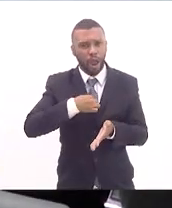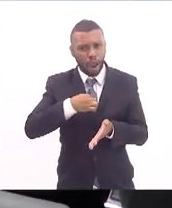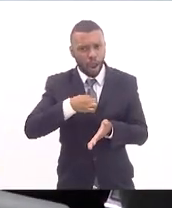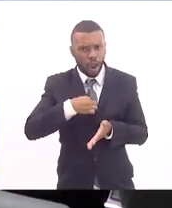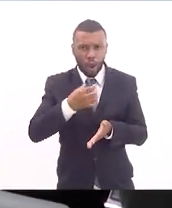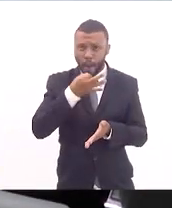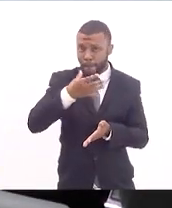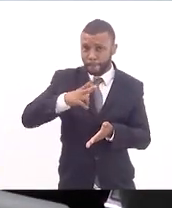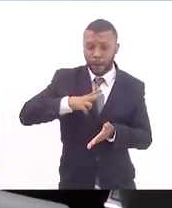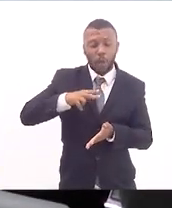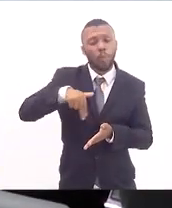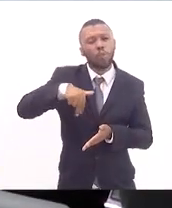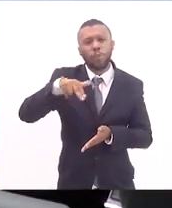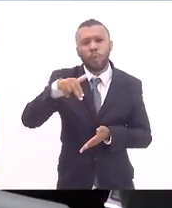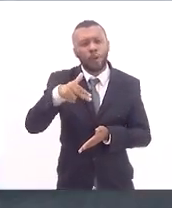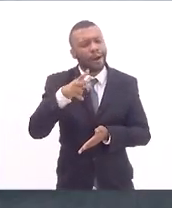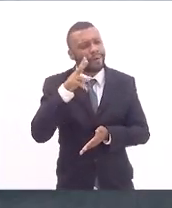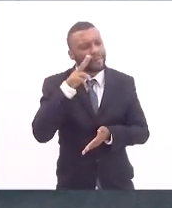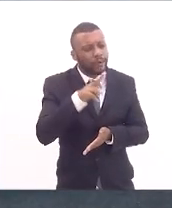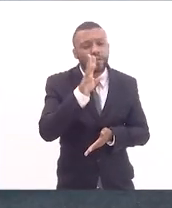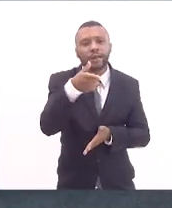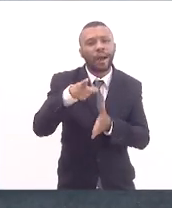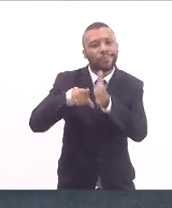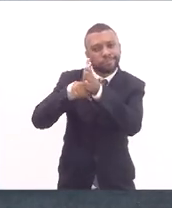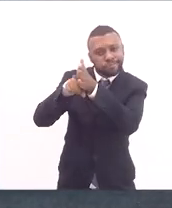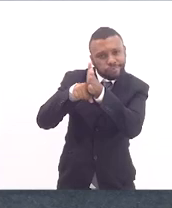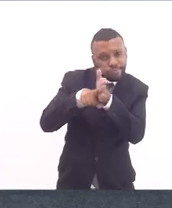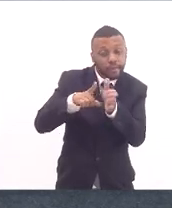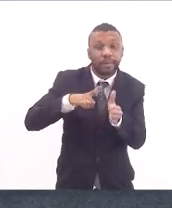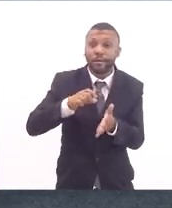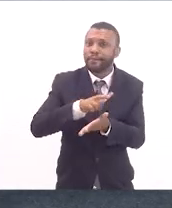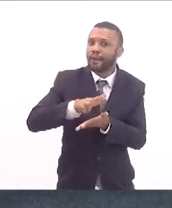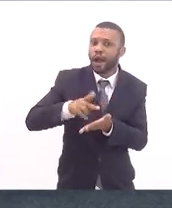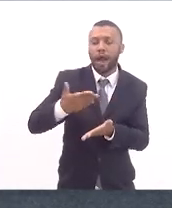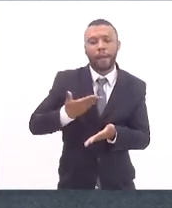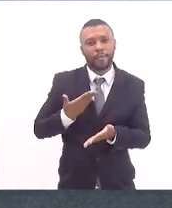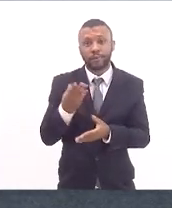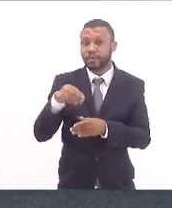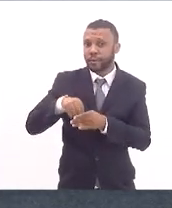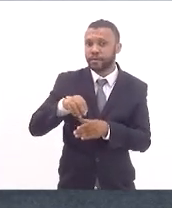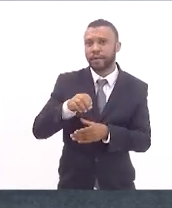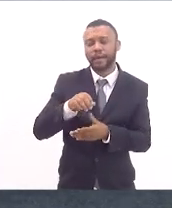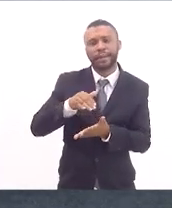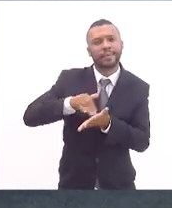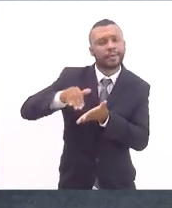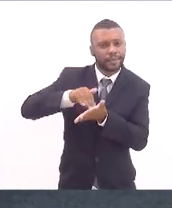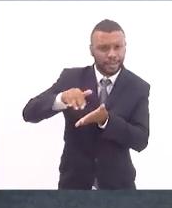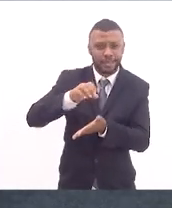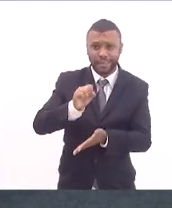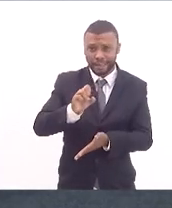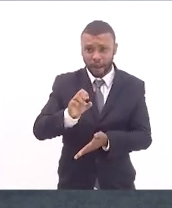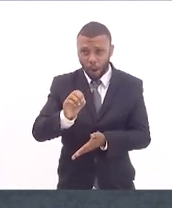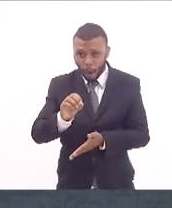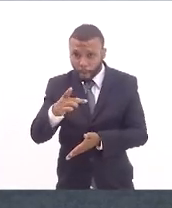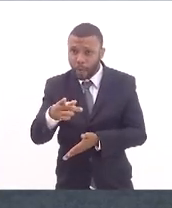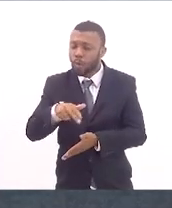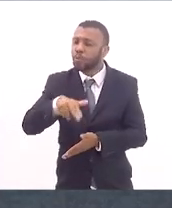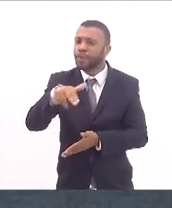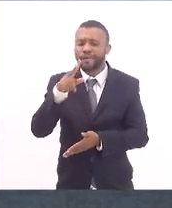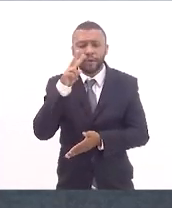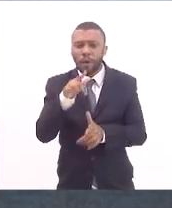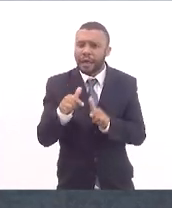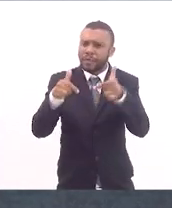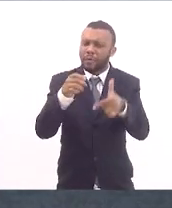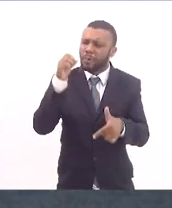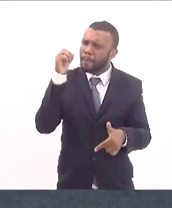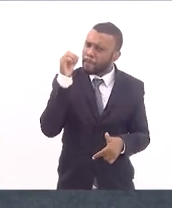eu particularmente nunca vi já Consultei eu tenho diversos amigos que estão na cehop já passaram pela seop Eu nunca vi uma